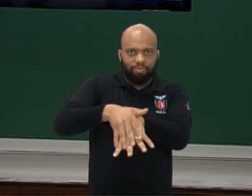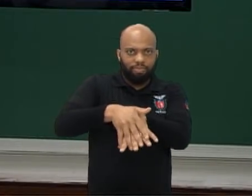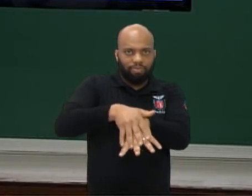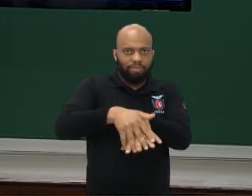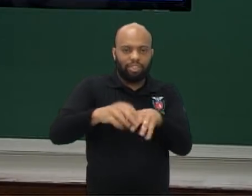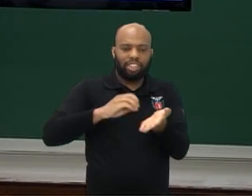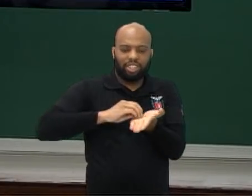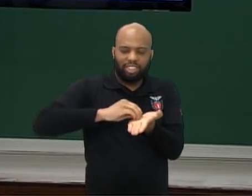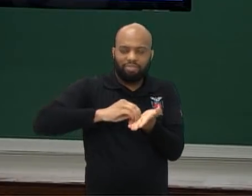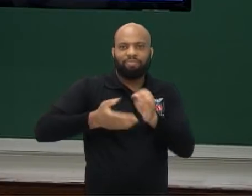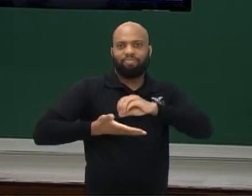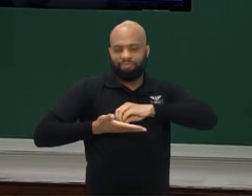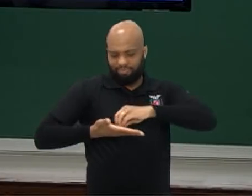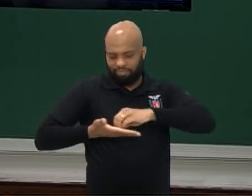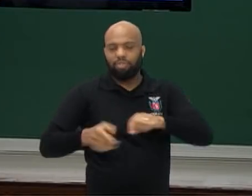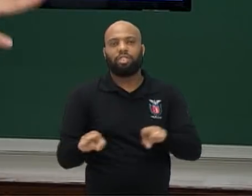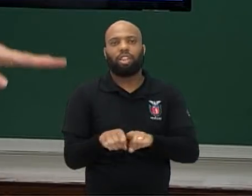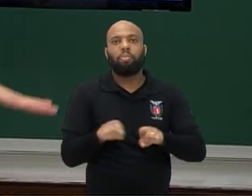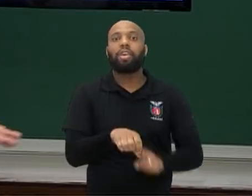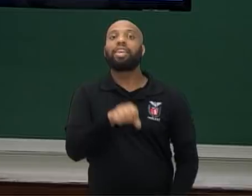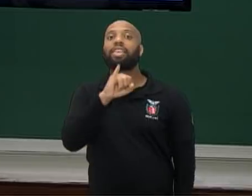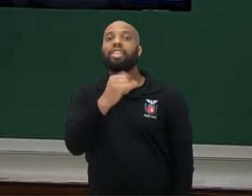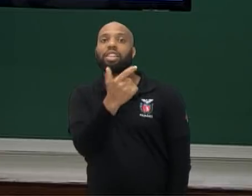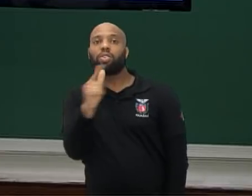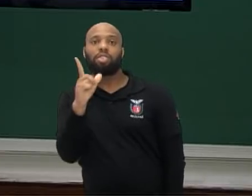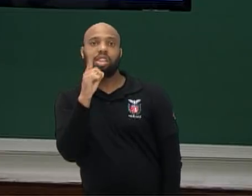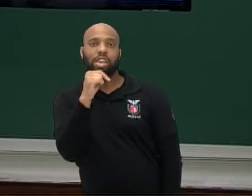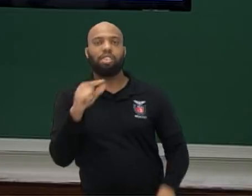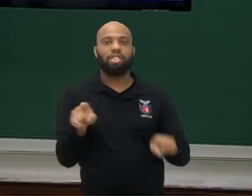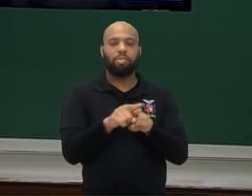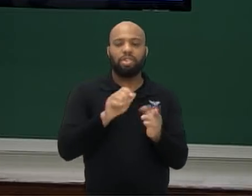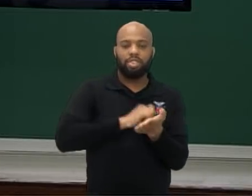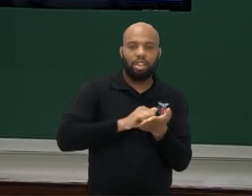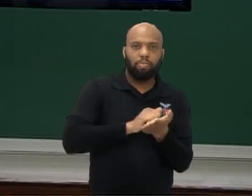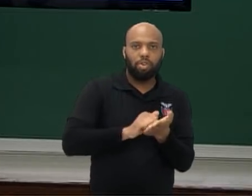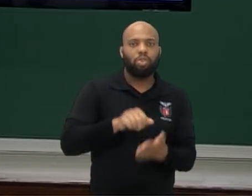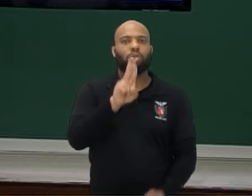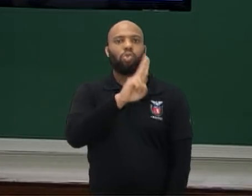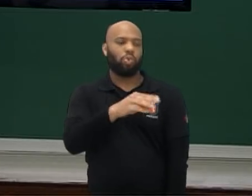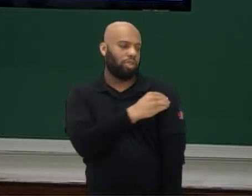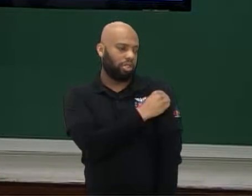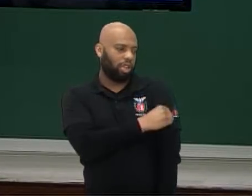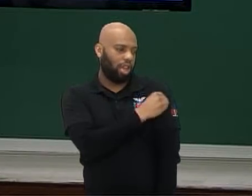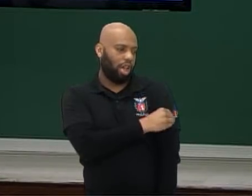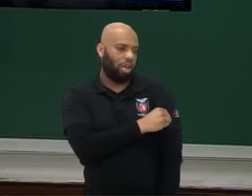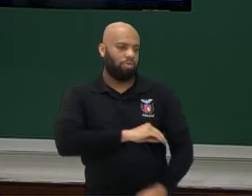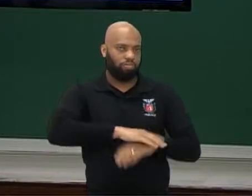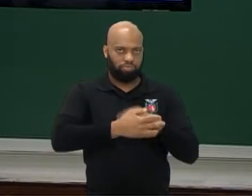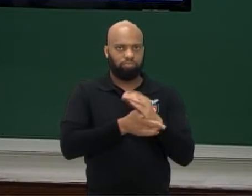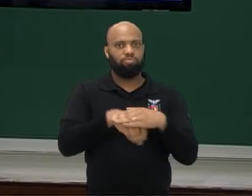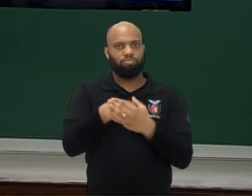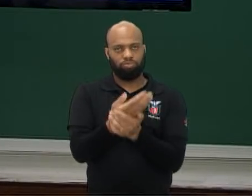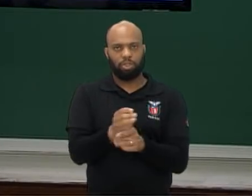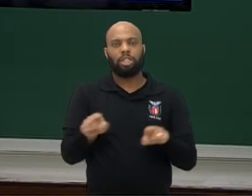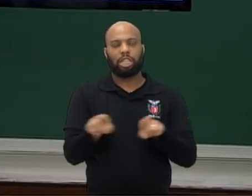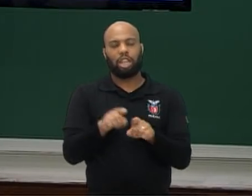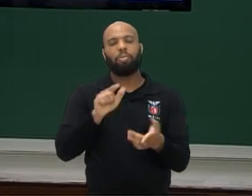dedinhos, unha, né? Se não tiver água e sabão, usar o álcool, que também faz a asepsia